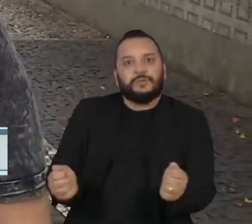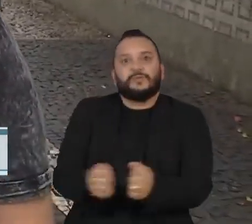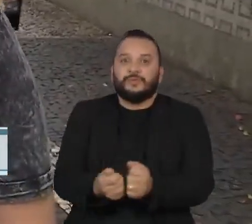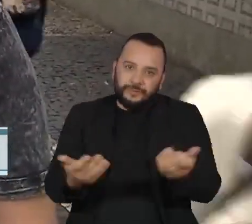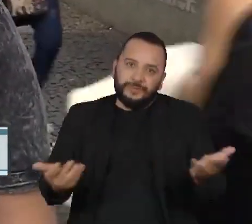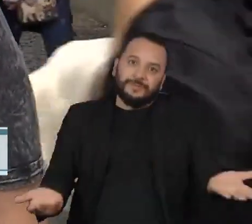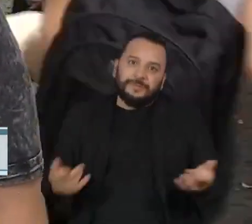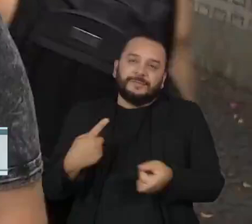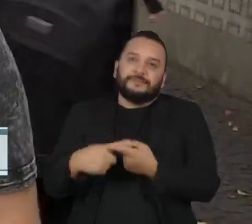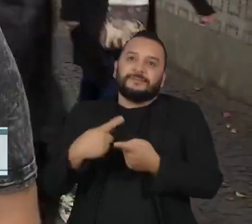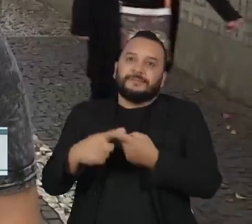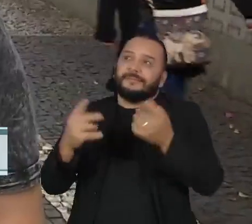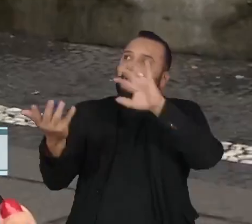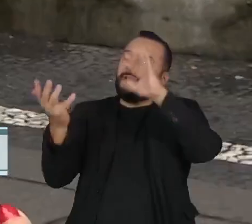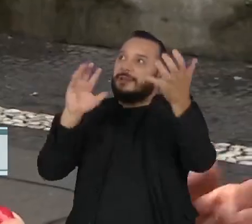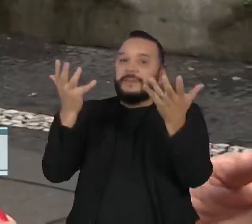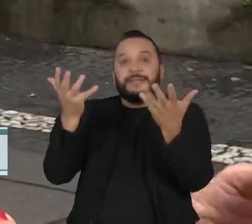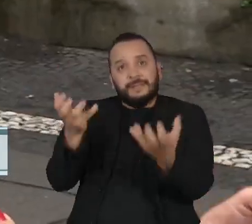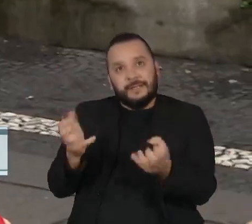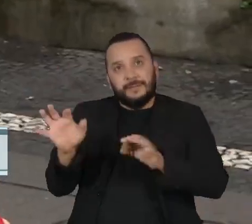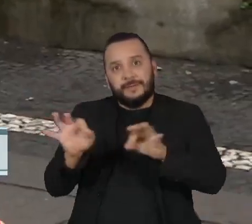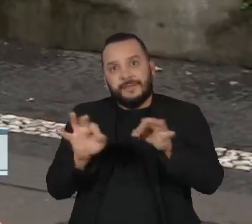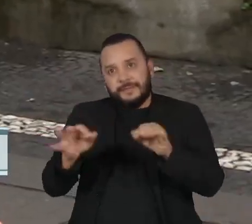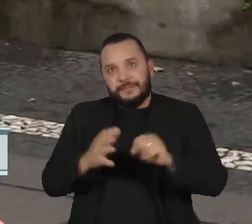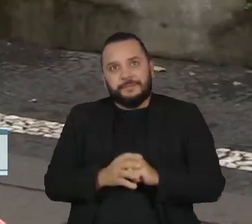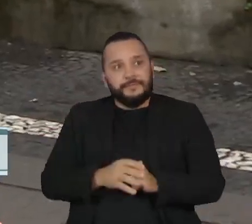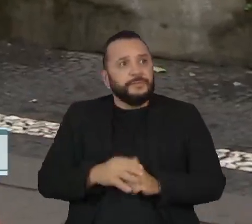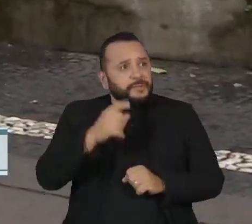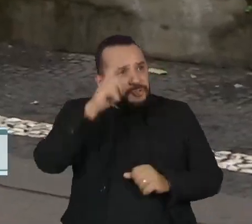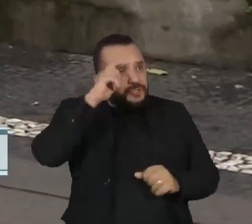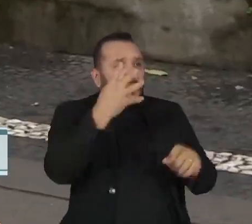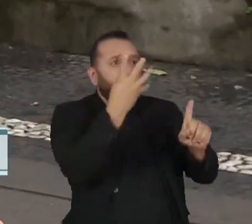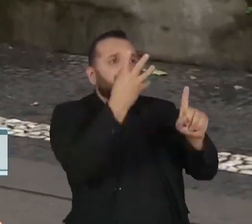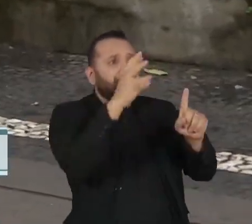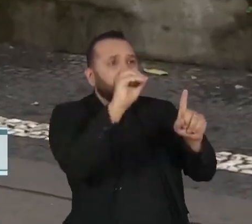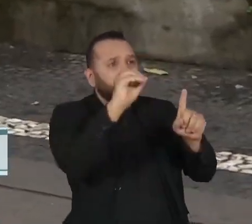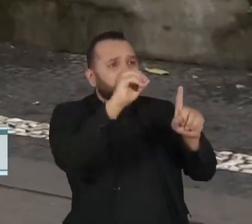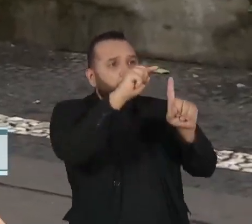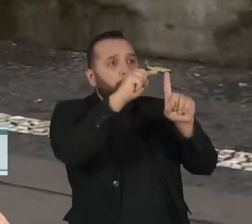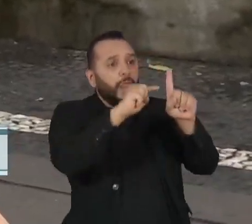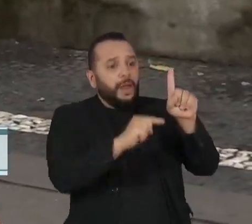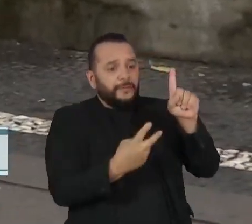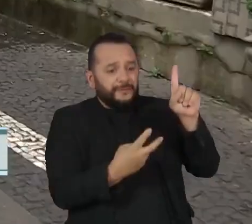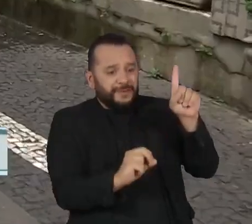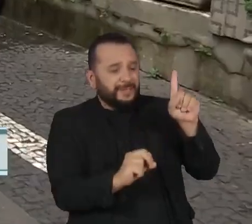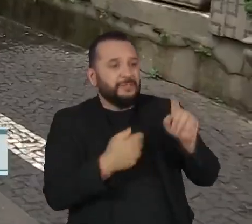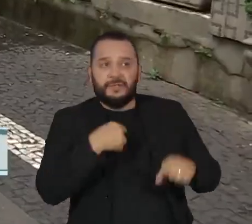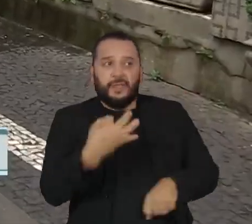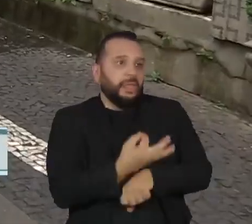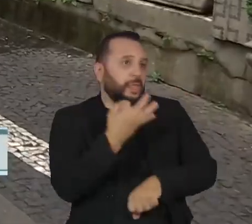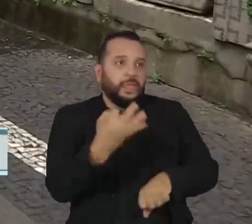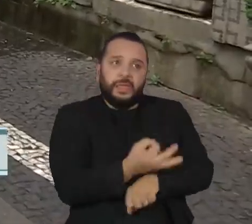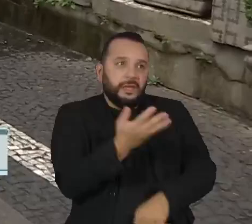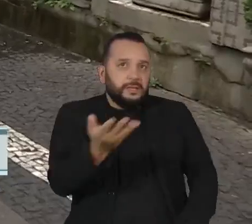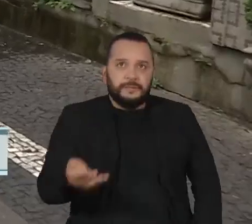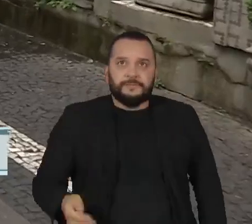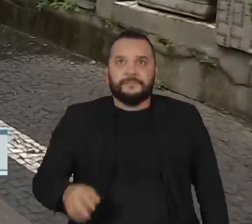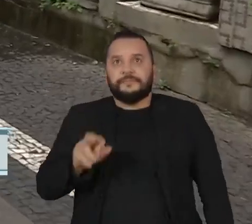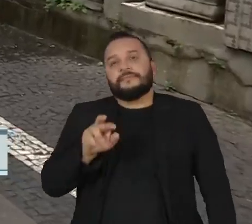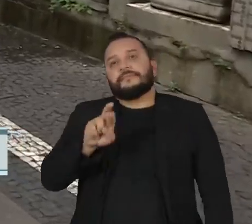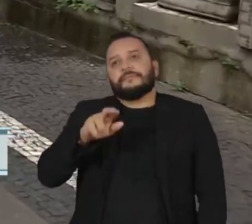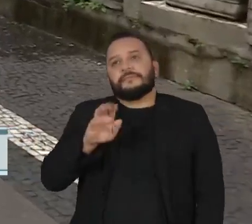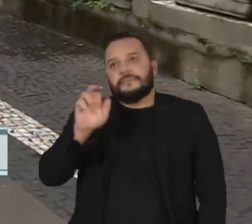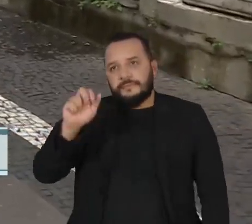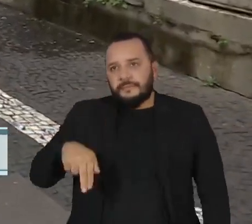então tem que estar preparada. Um dia 40 graus, outro dia 20, não há quem aguente, né? Esse é o Rian,